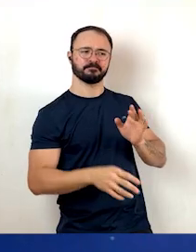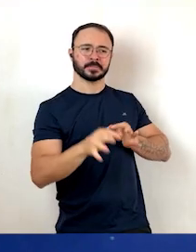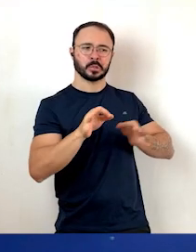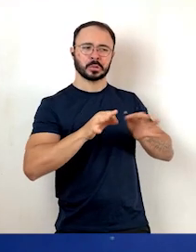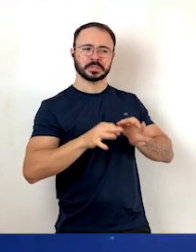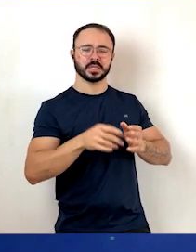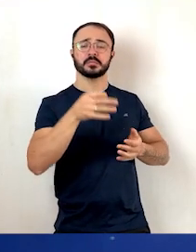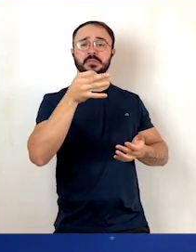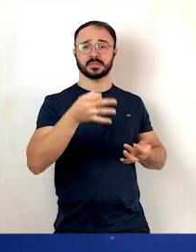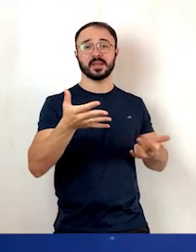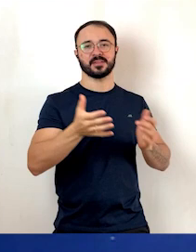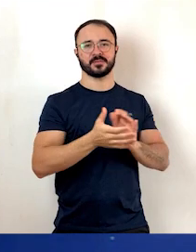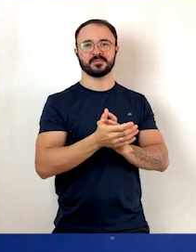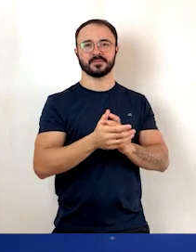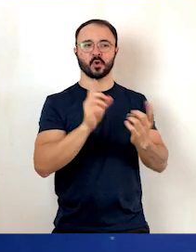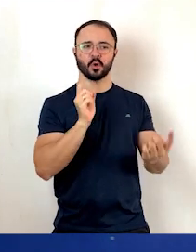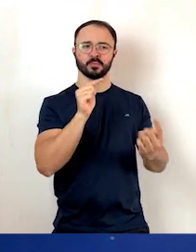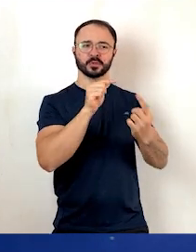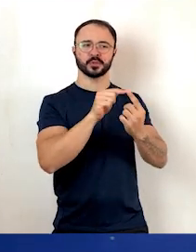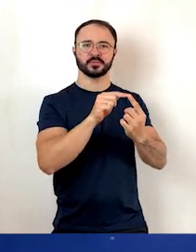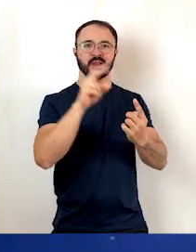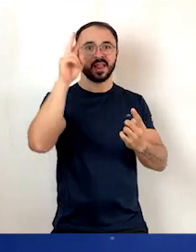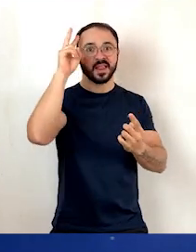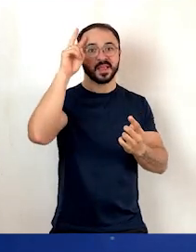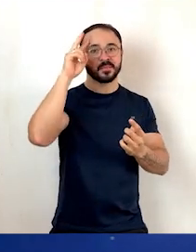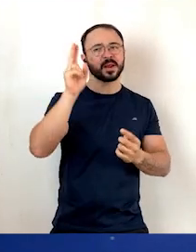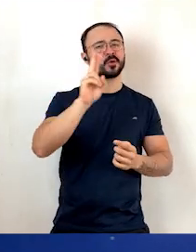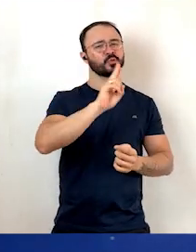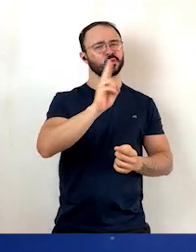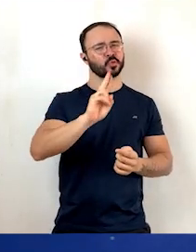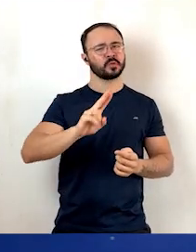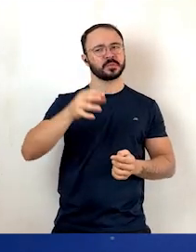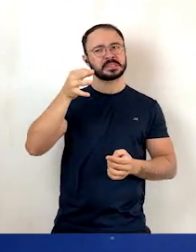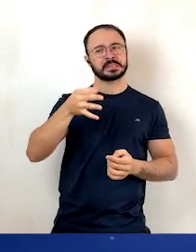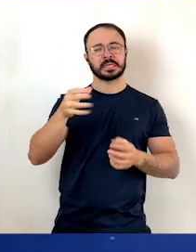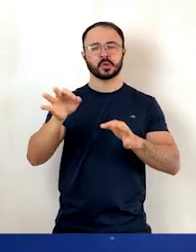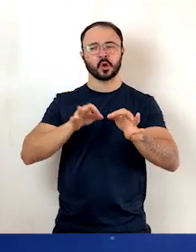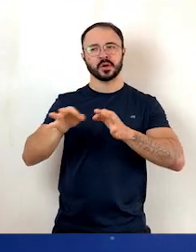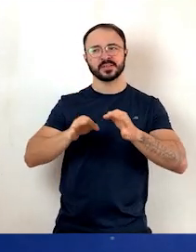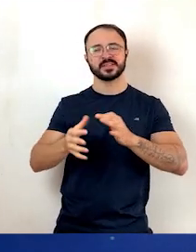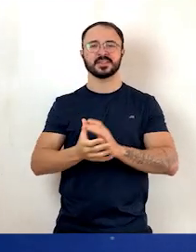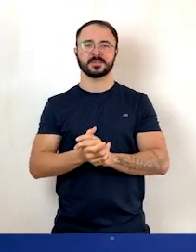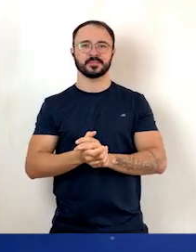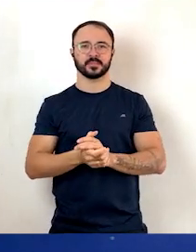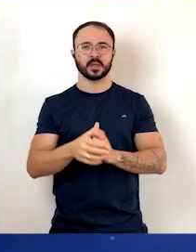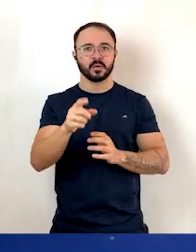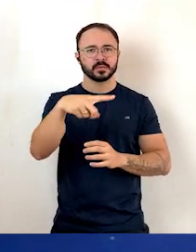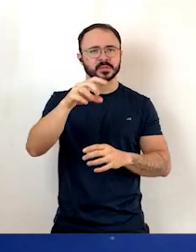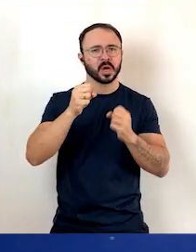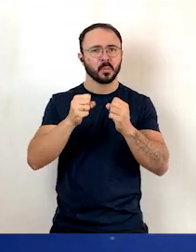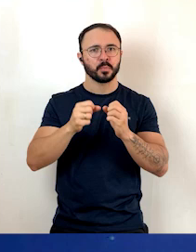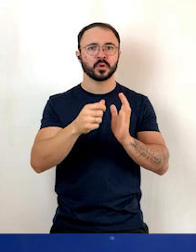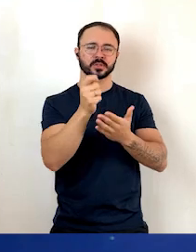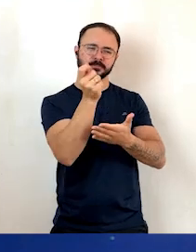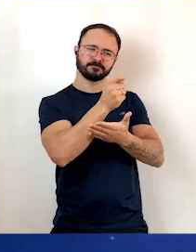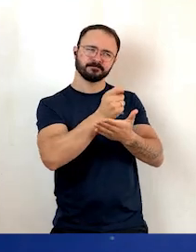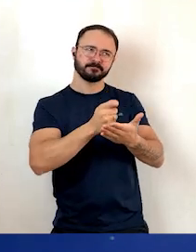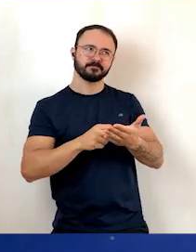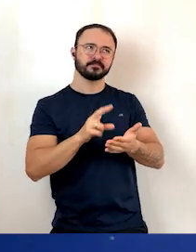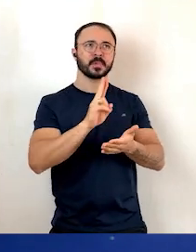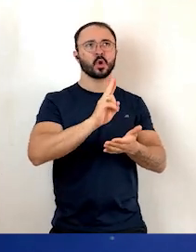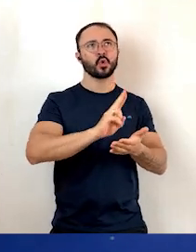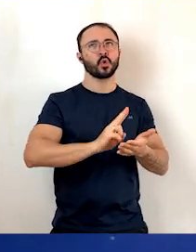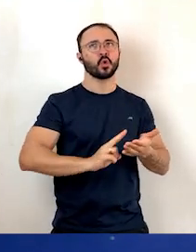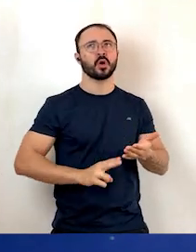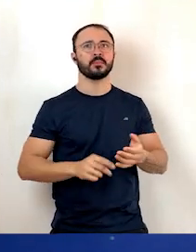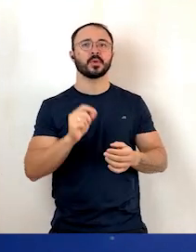a letra m Então esse é o objetivo da lista nos lembrar e organizar você pode fazer uma lista na sua